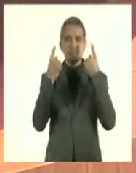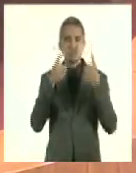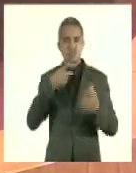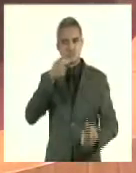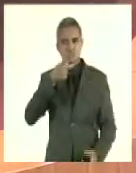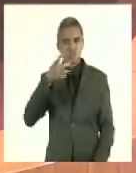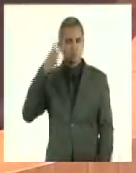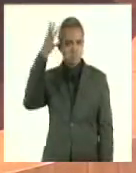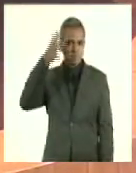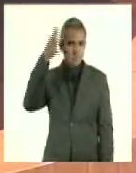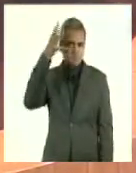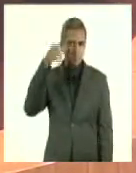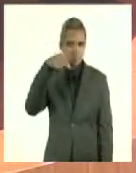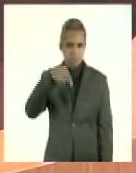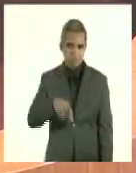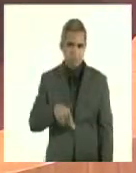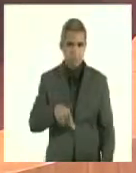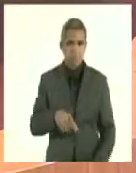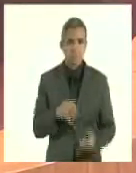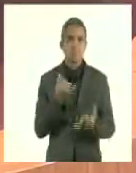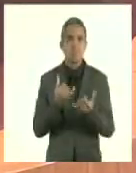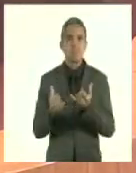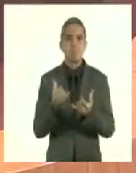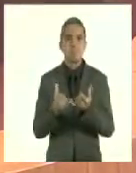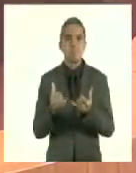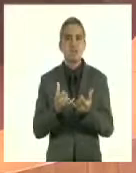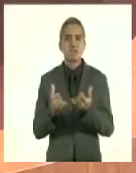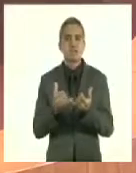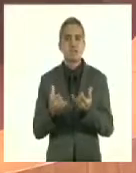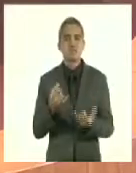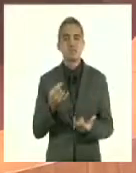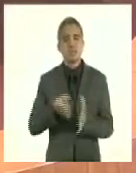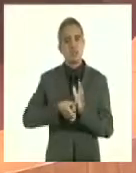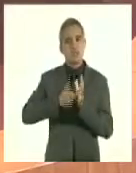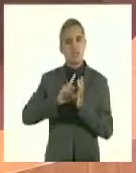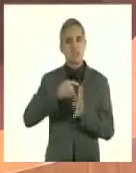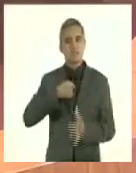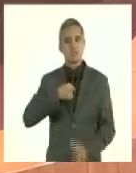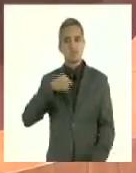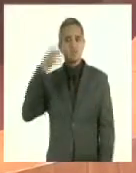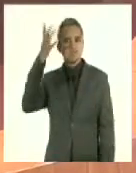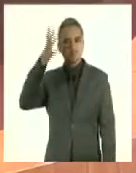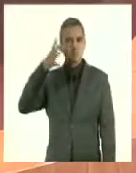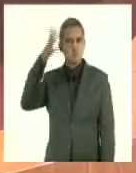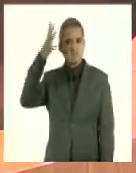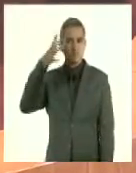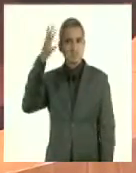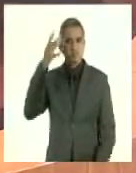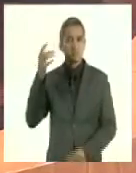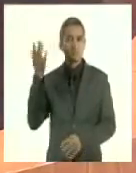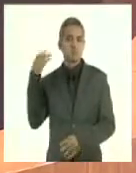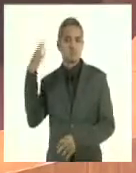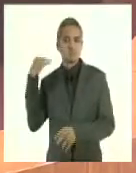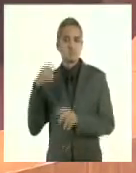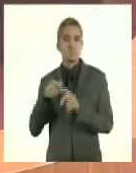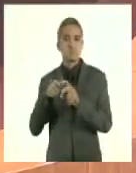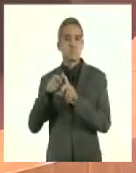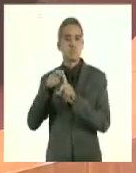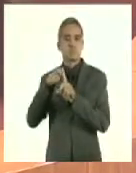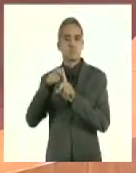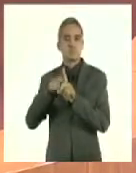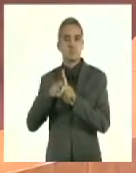Parece até que eu falei em vão naqueles dois grandes